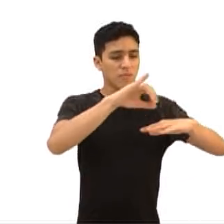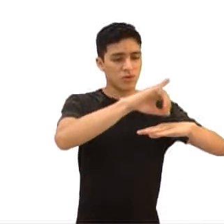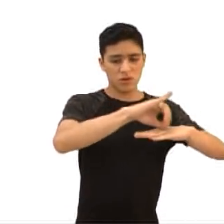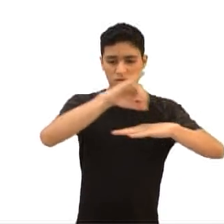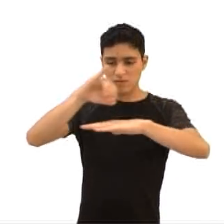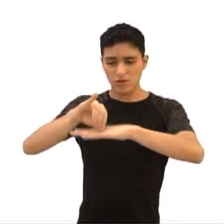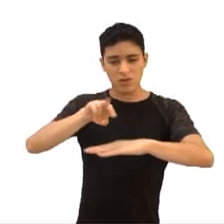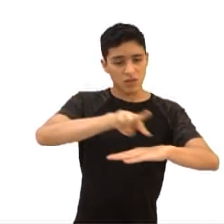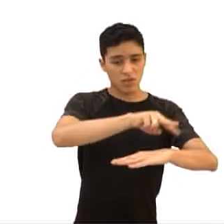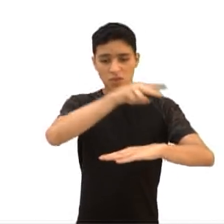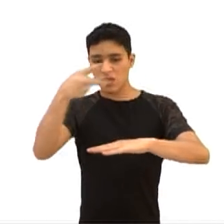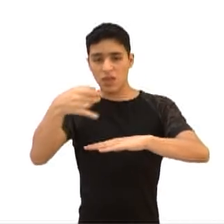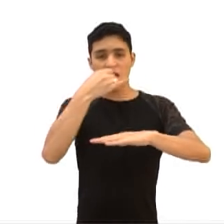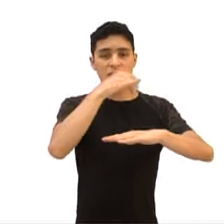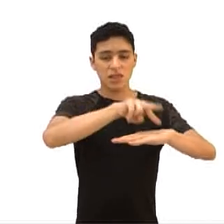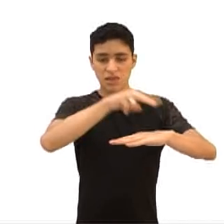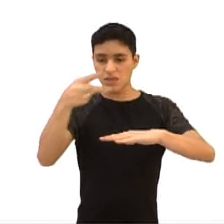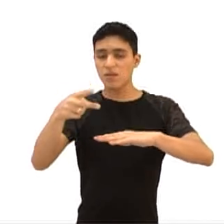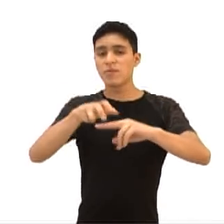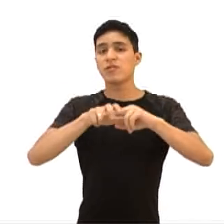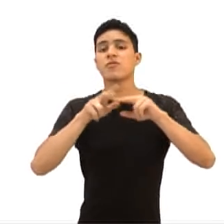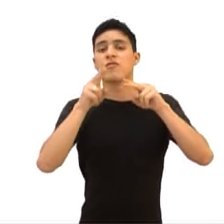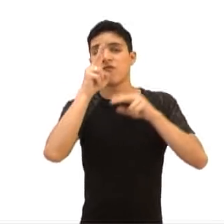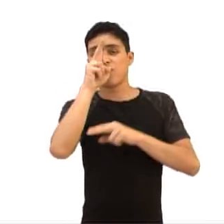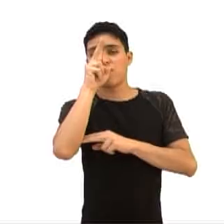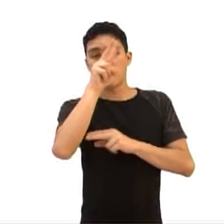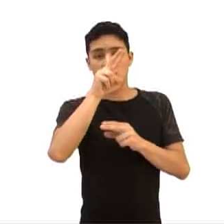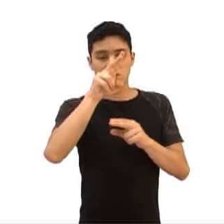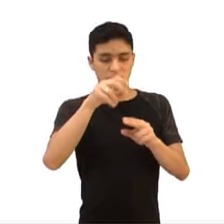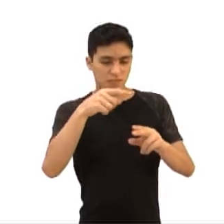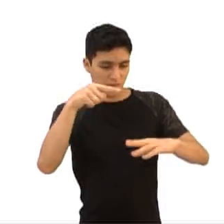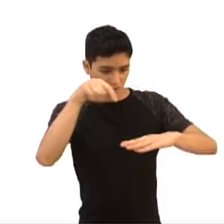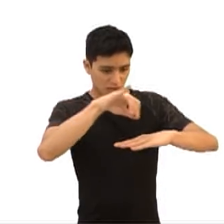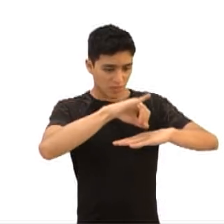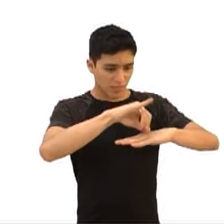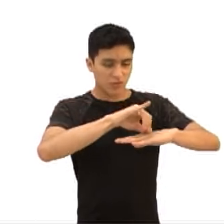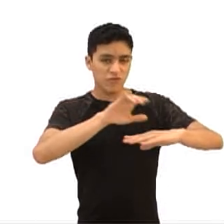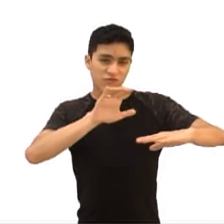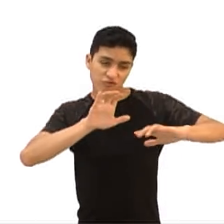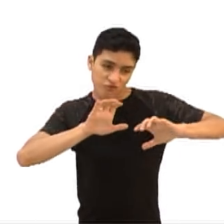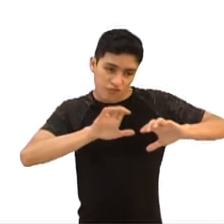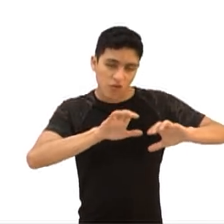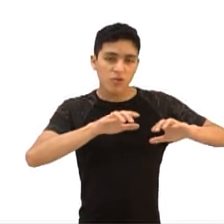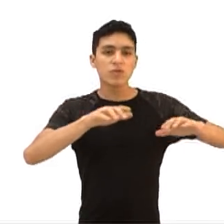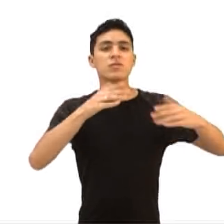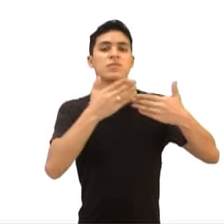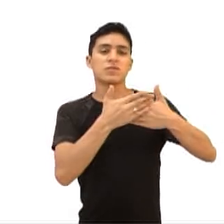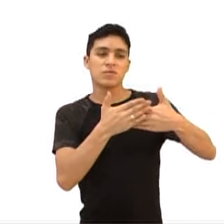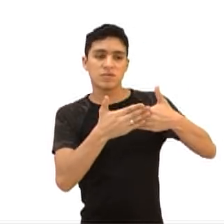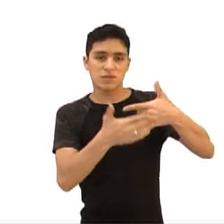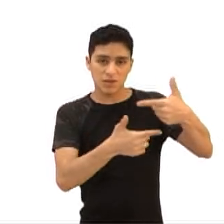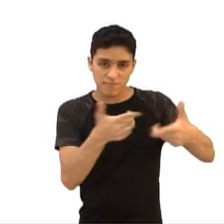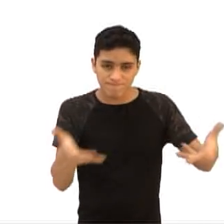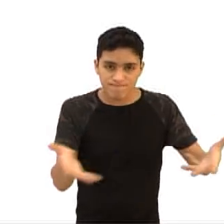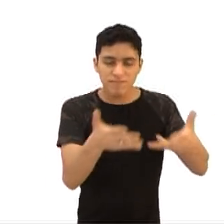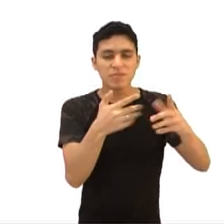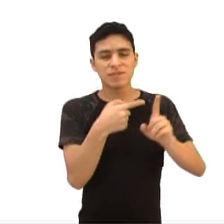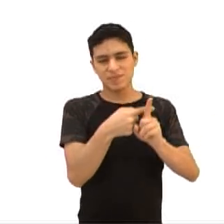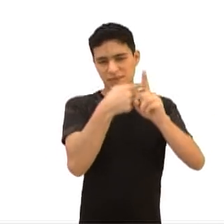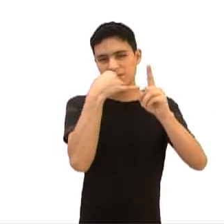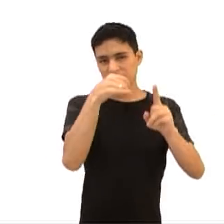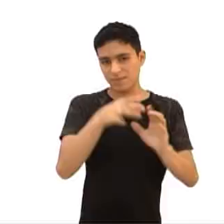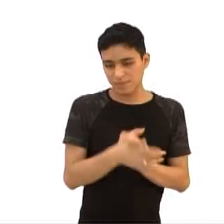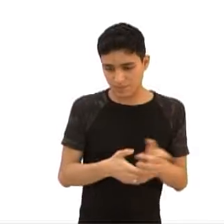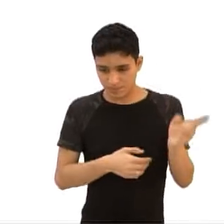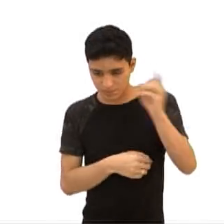através de uma força. Quando a força aplicada no objeto favorece o movimento, o trabalho é positivo. Quando a força aplicada